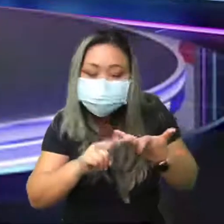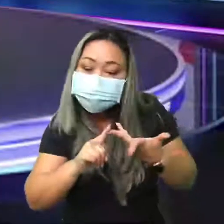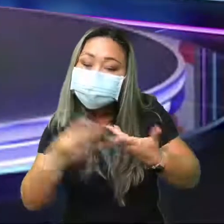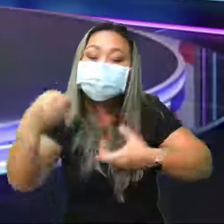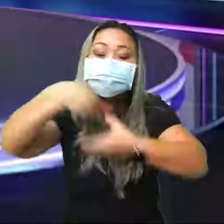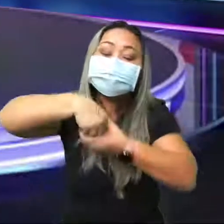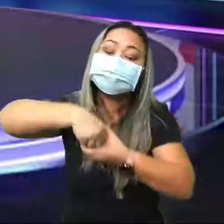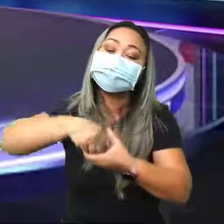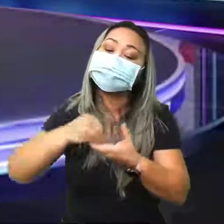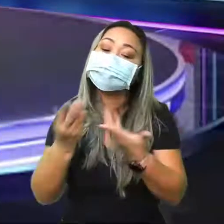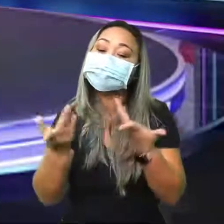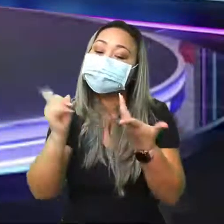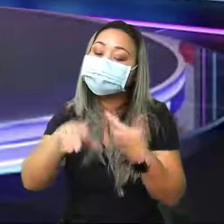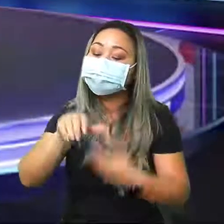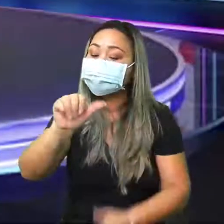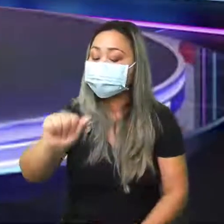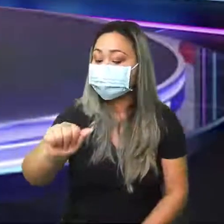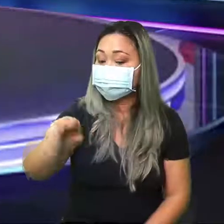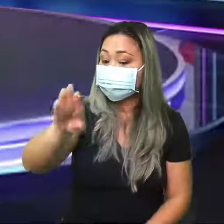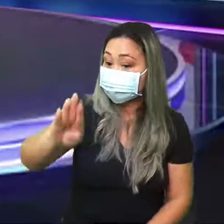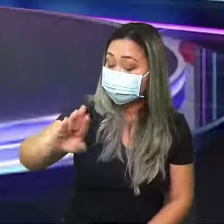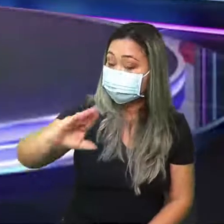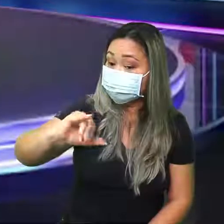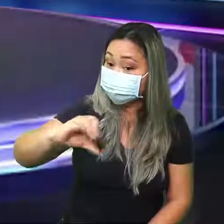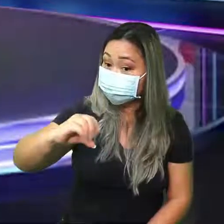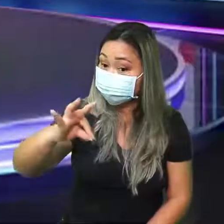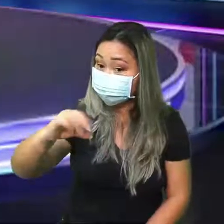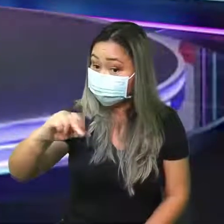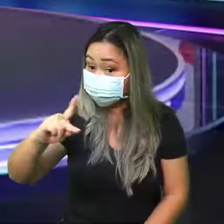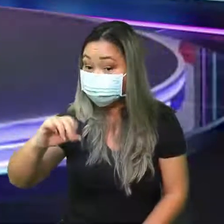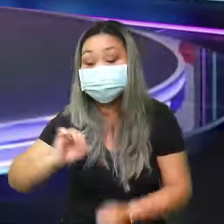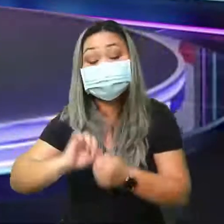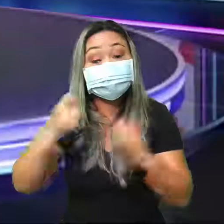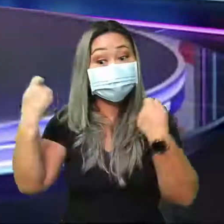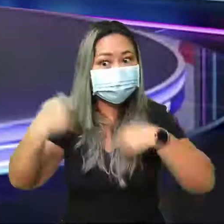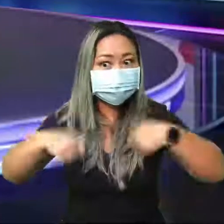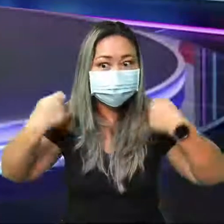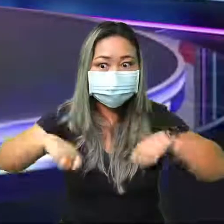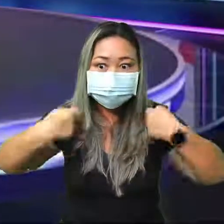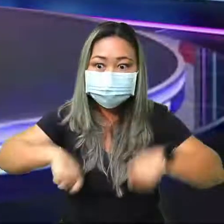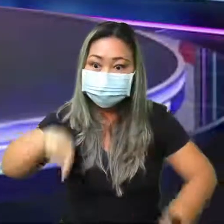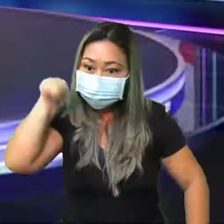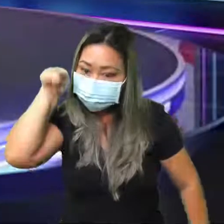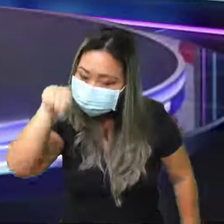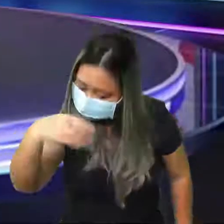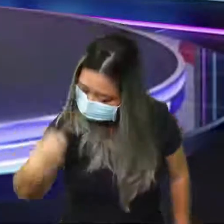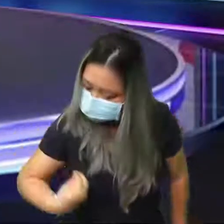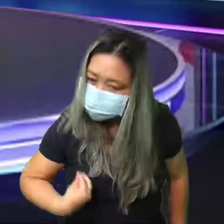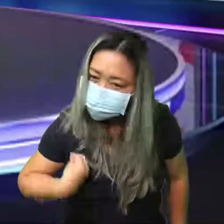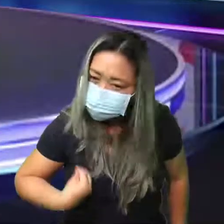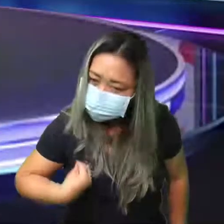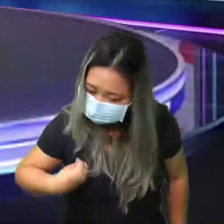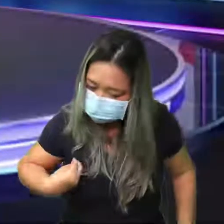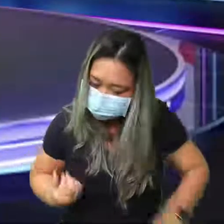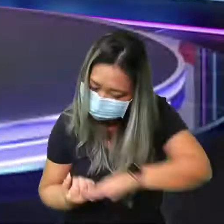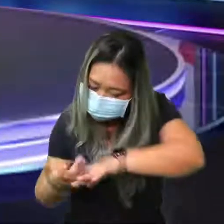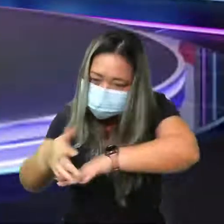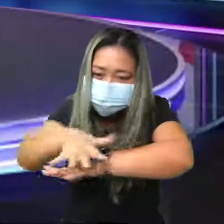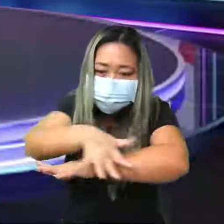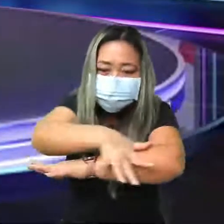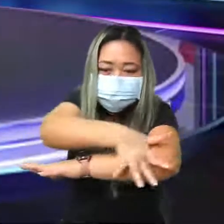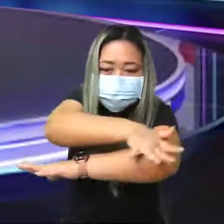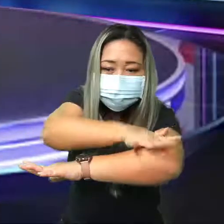dos fatores abióticos, que vão ser necessários para que essa vida, que compõe então esse ecossistema,